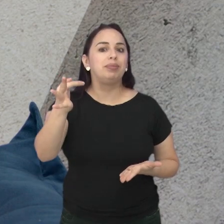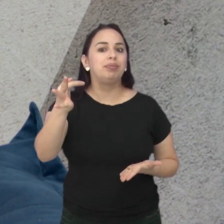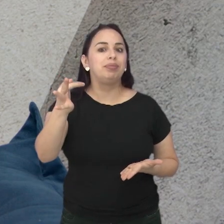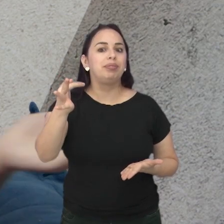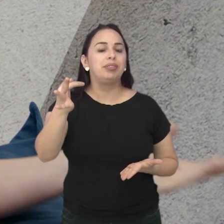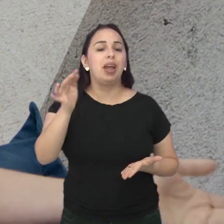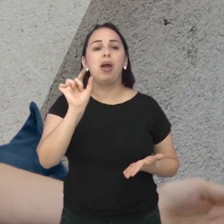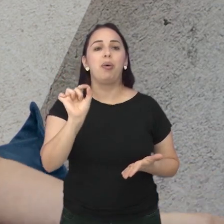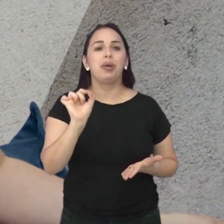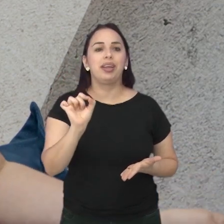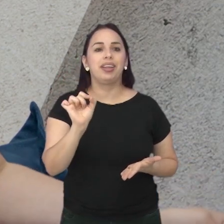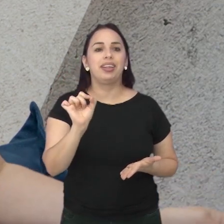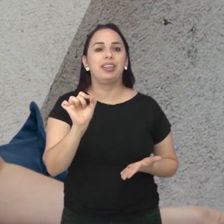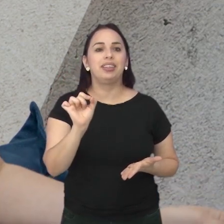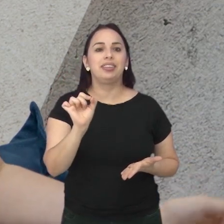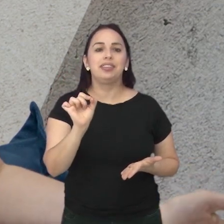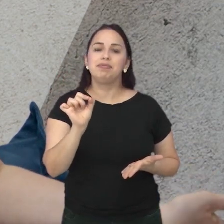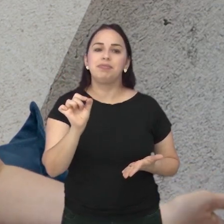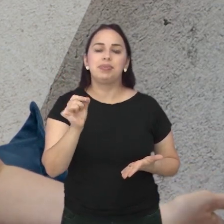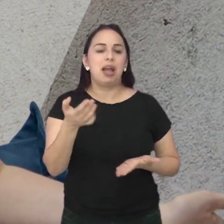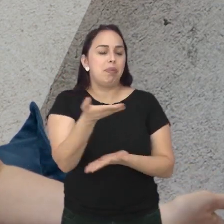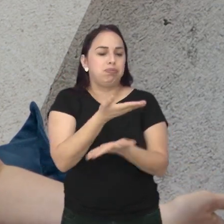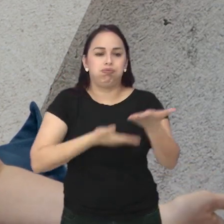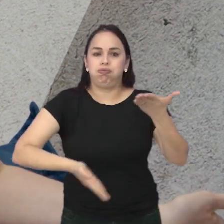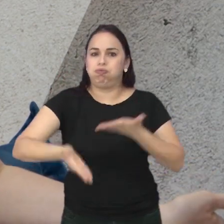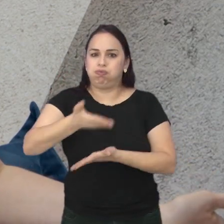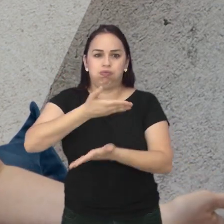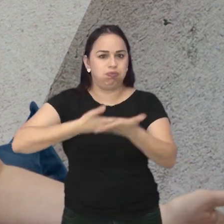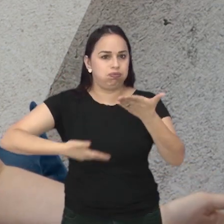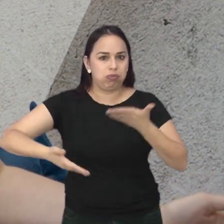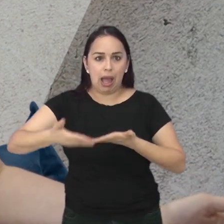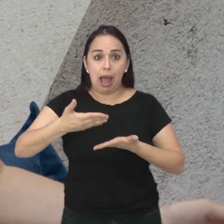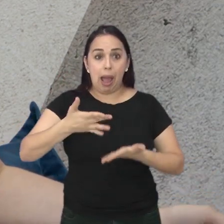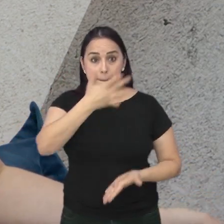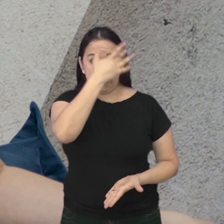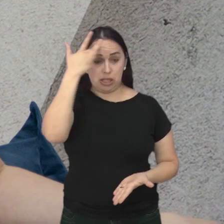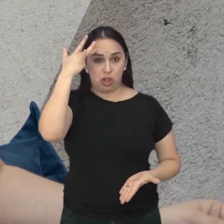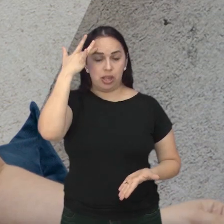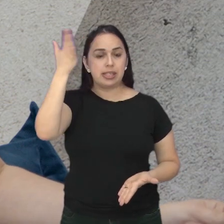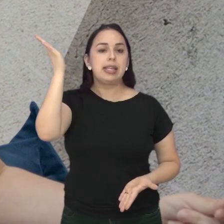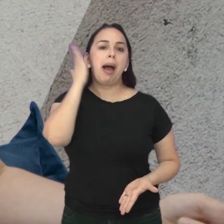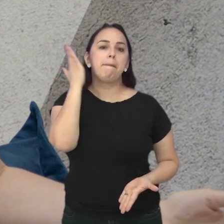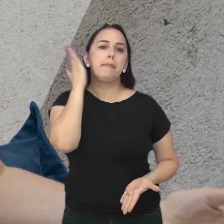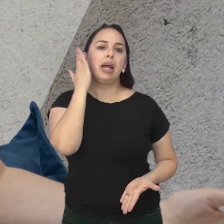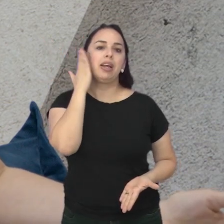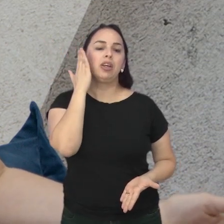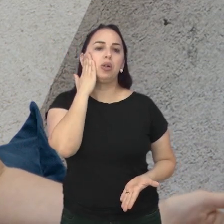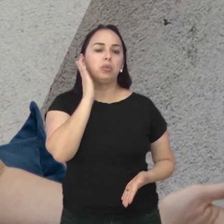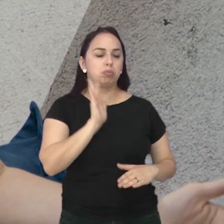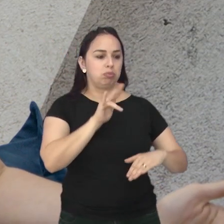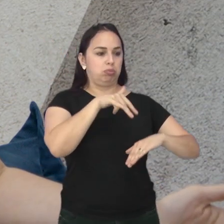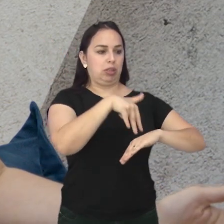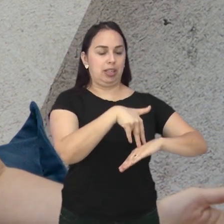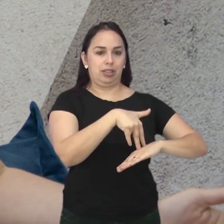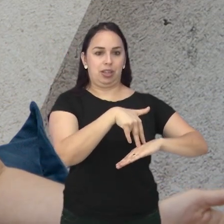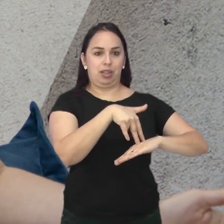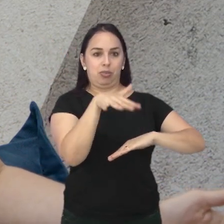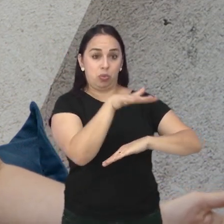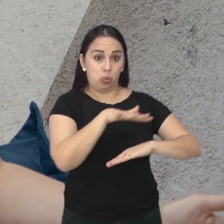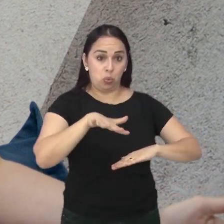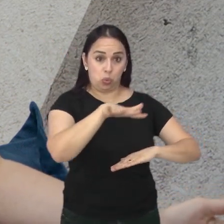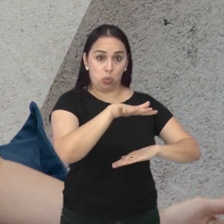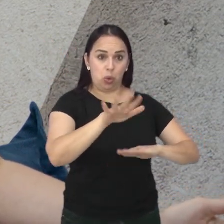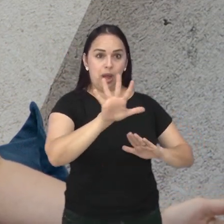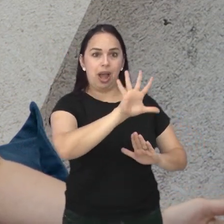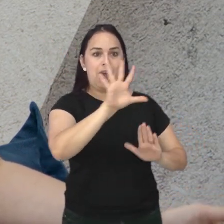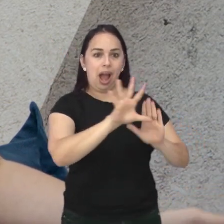futuro, é a integração das linguagens, eu vejo que é isso. Então, é o profissional saber lidar tanto com o ambiente